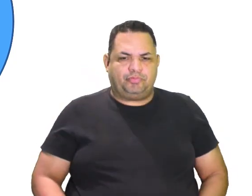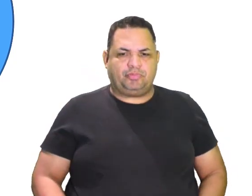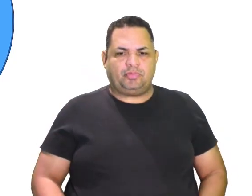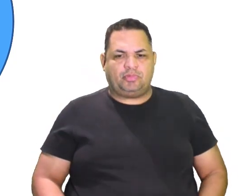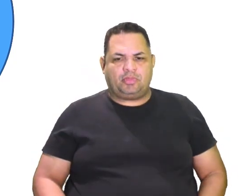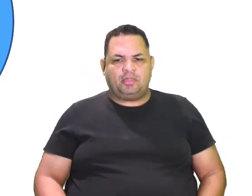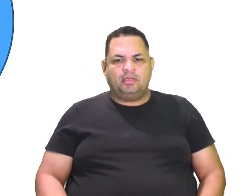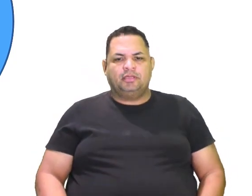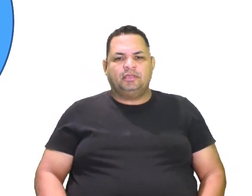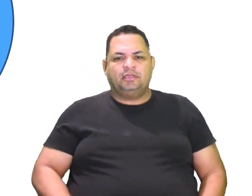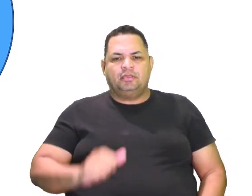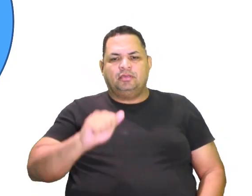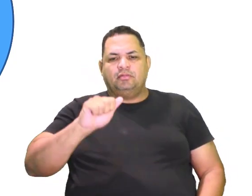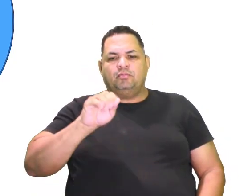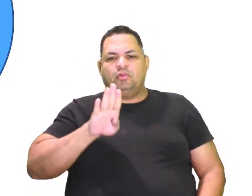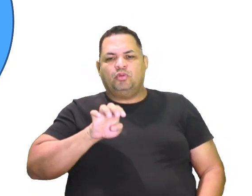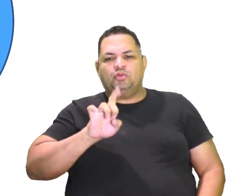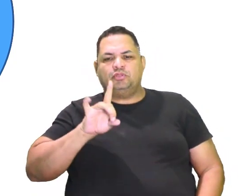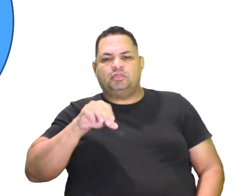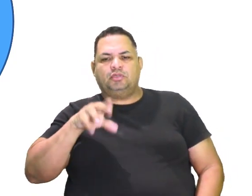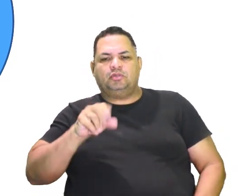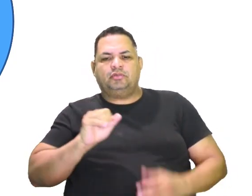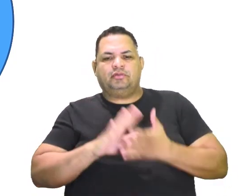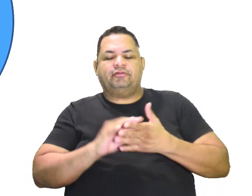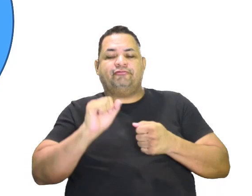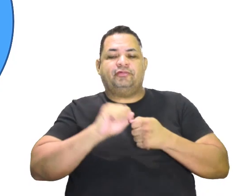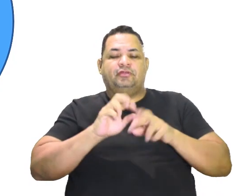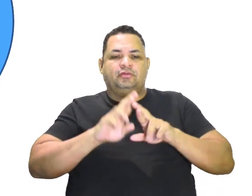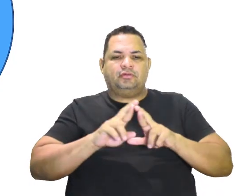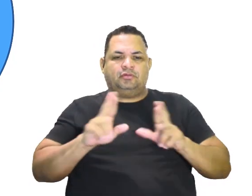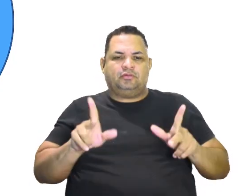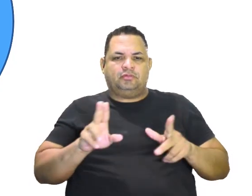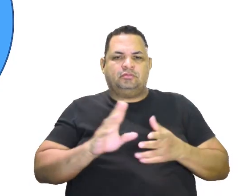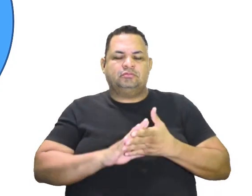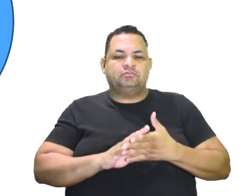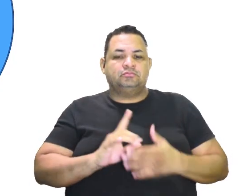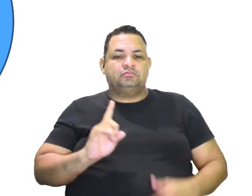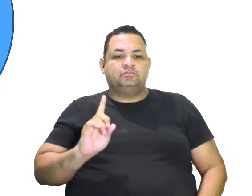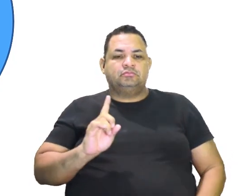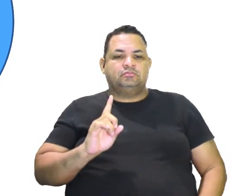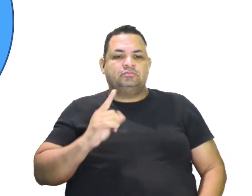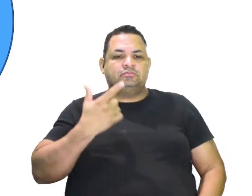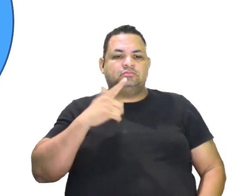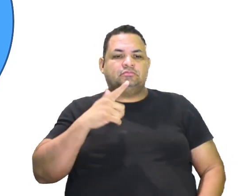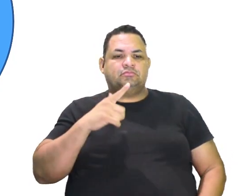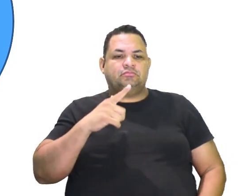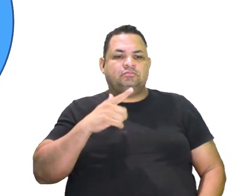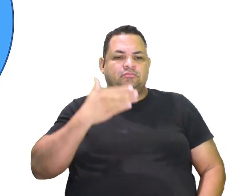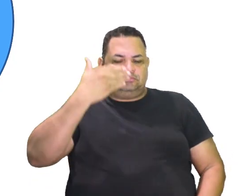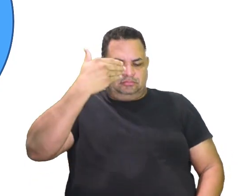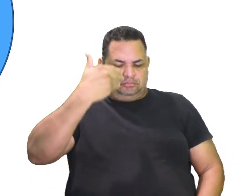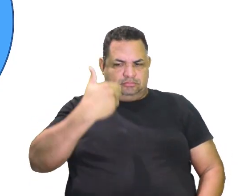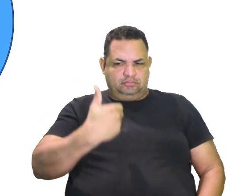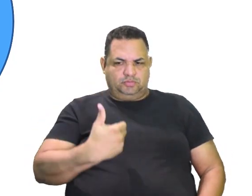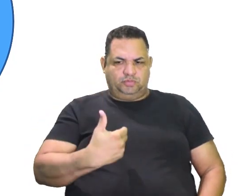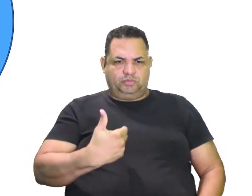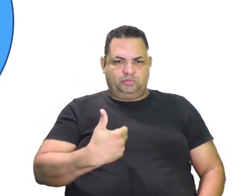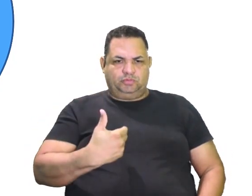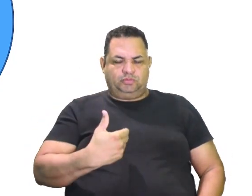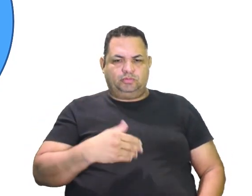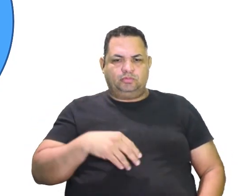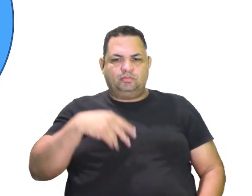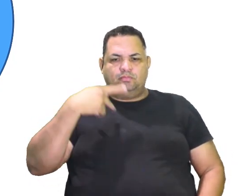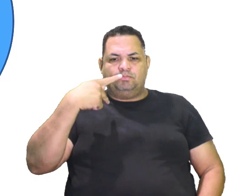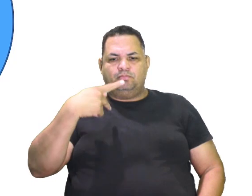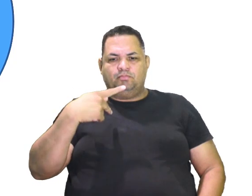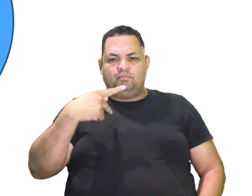O Bouguereau, ele procurou fazer um pouquinho diferente, né? Ela não tem uma pose